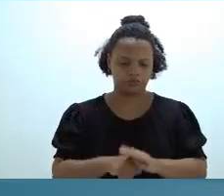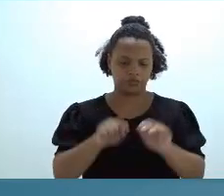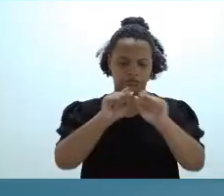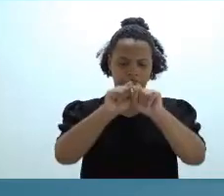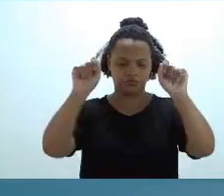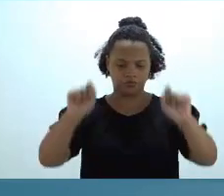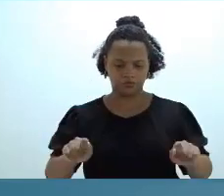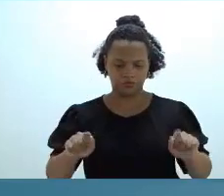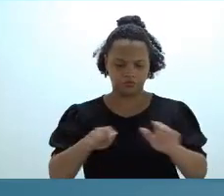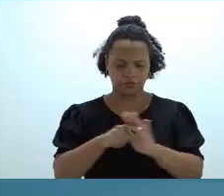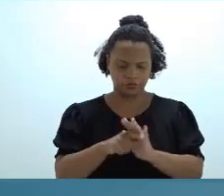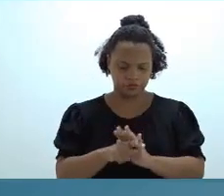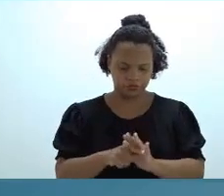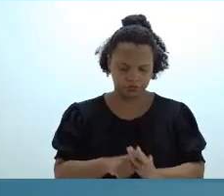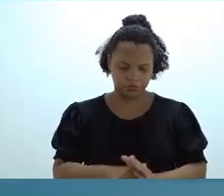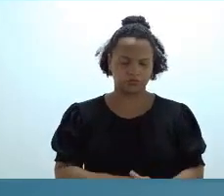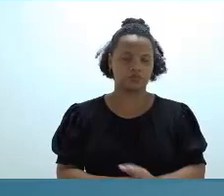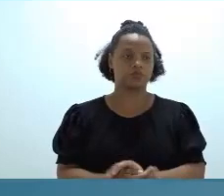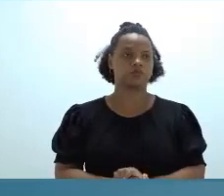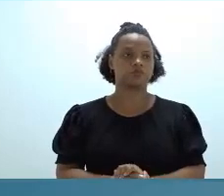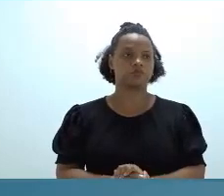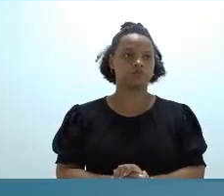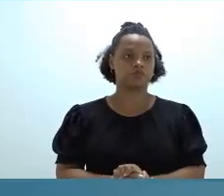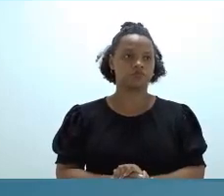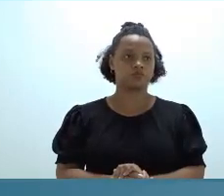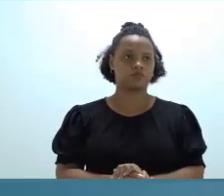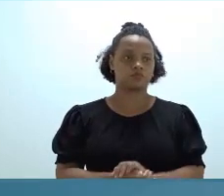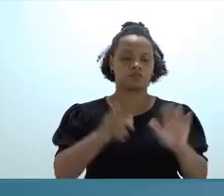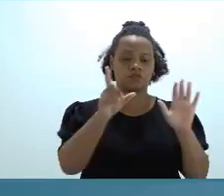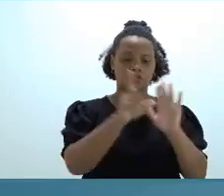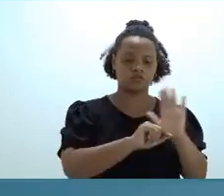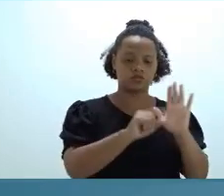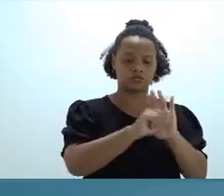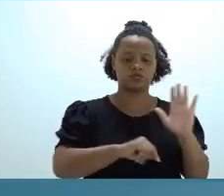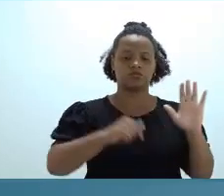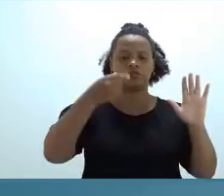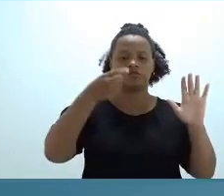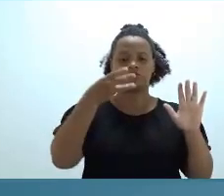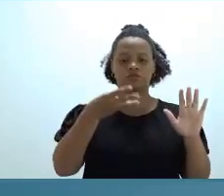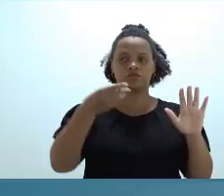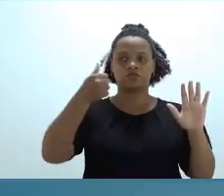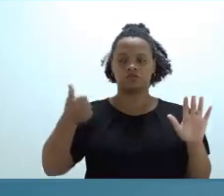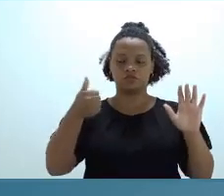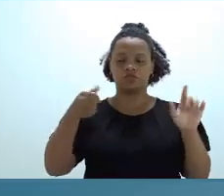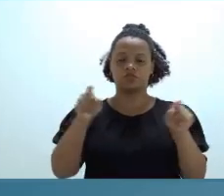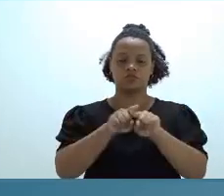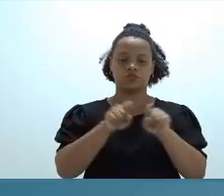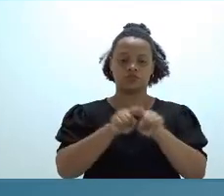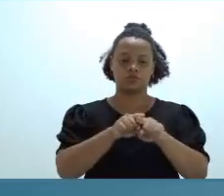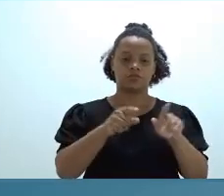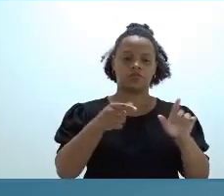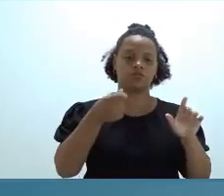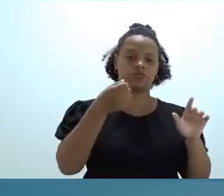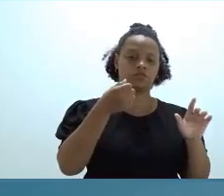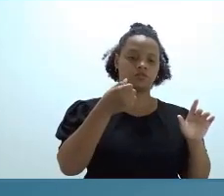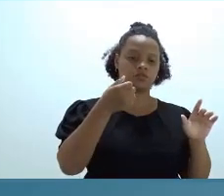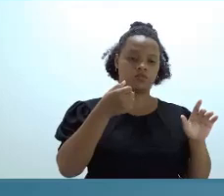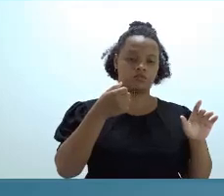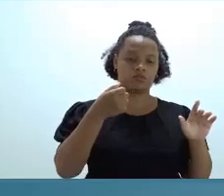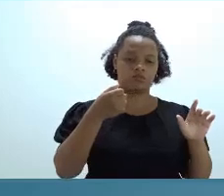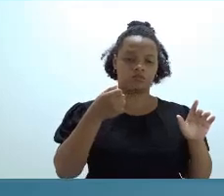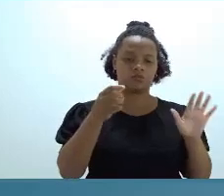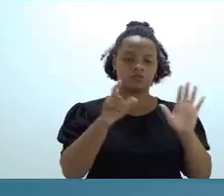na análise dos incisos dos artigos 31, parágrafo 1º e 31A, parágrafo 1º do Regimento Interno TJPA,